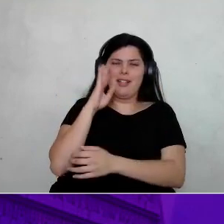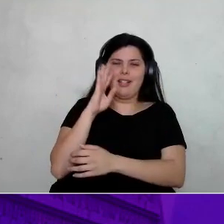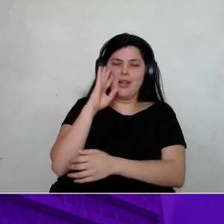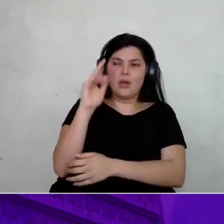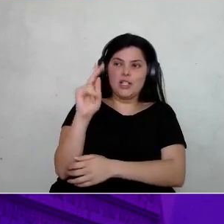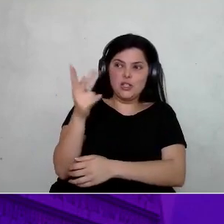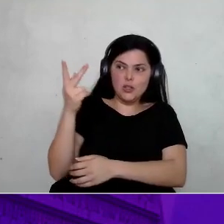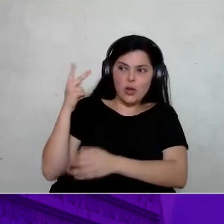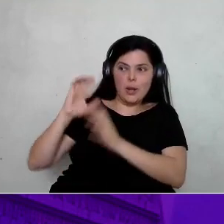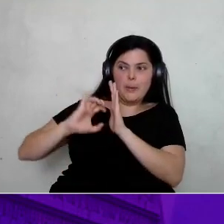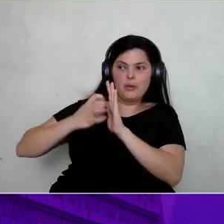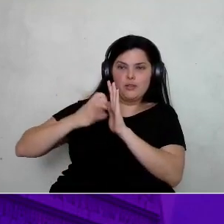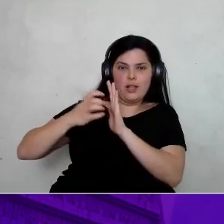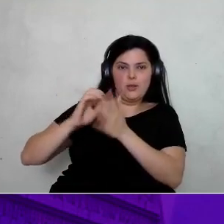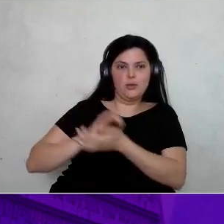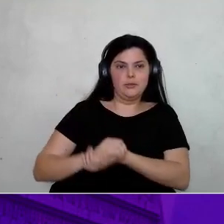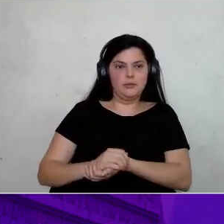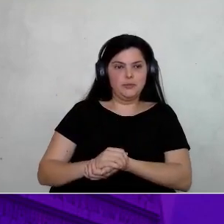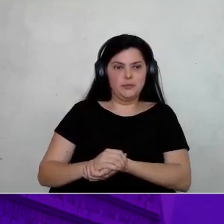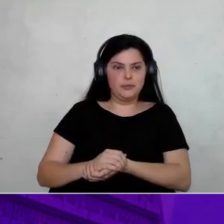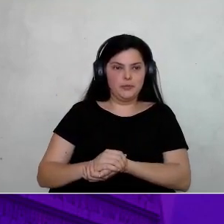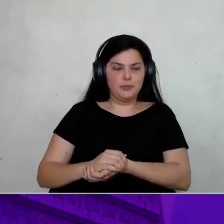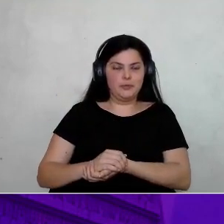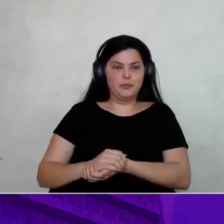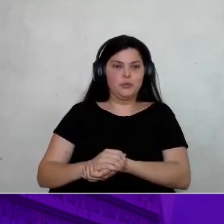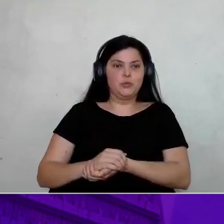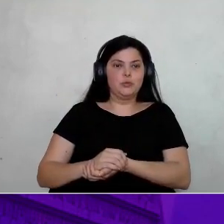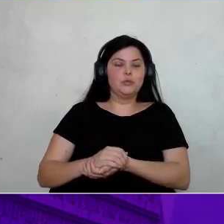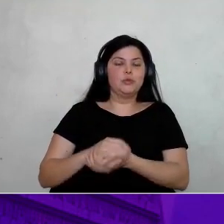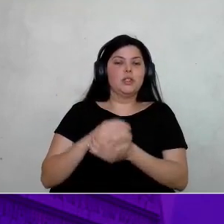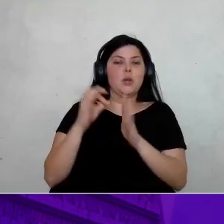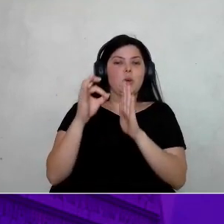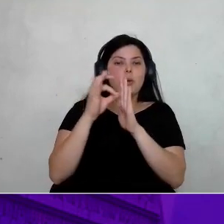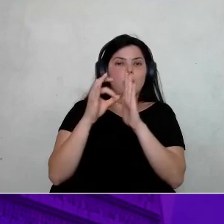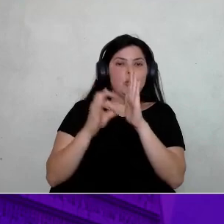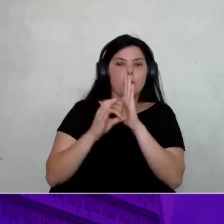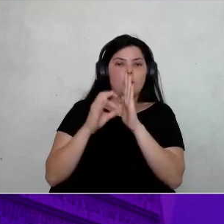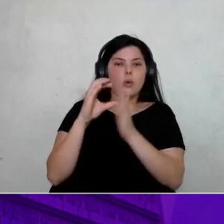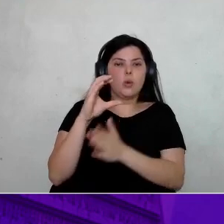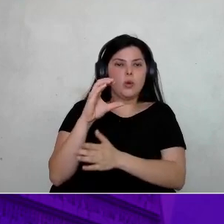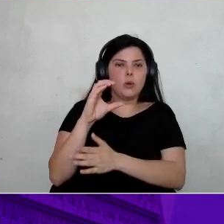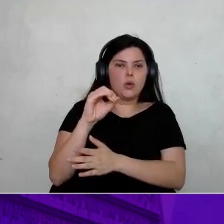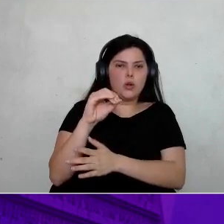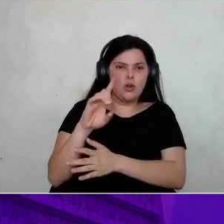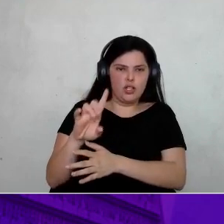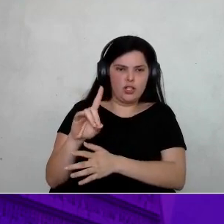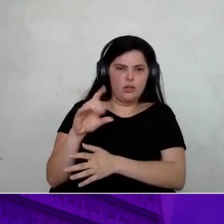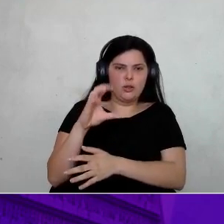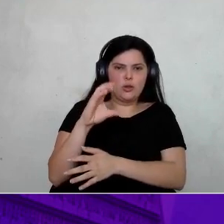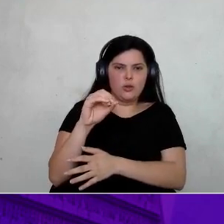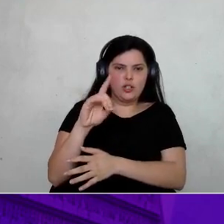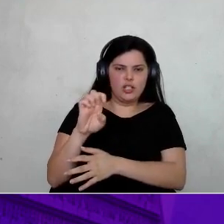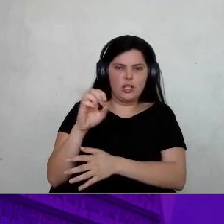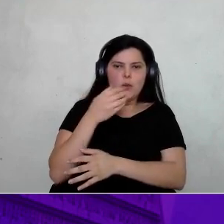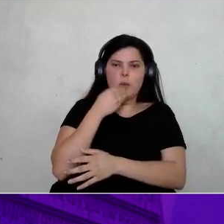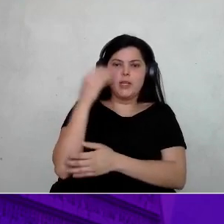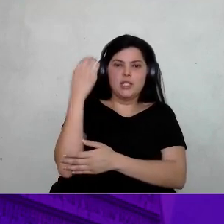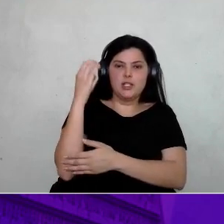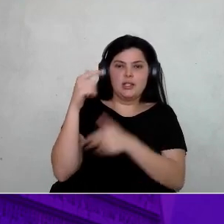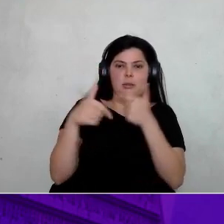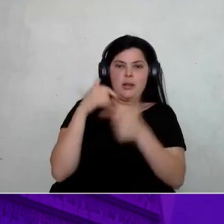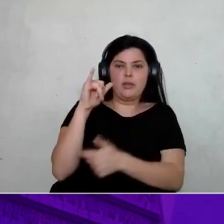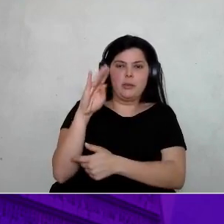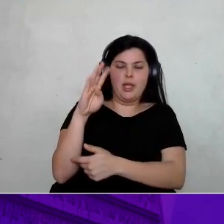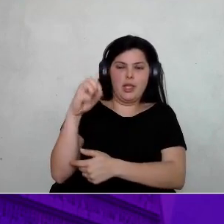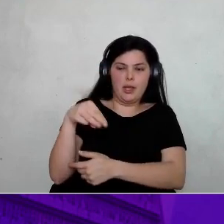de dados. Então, o COD, que foi um cientista na época que trabalhava ali na IBM, ele criou